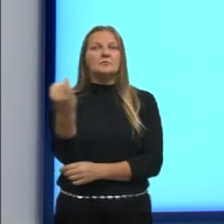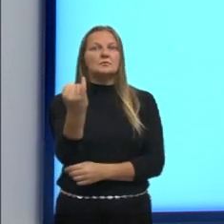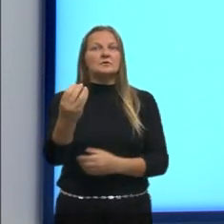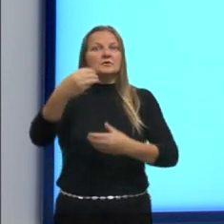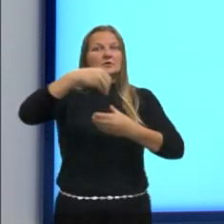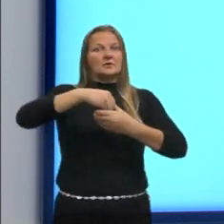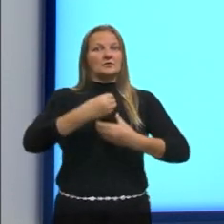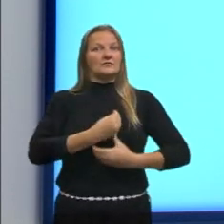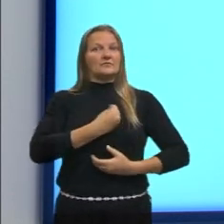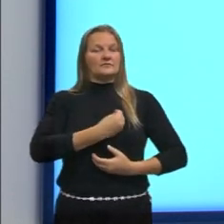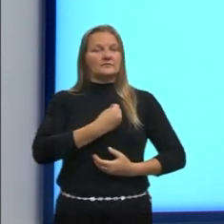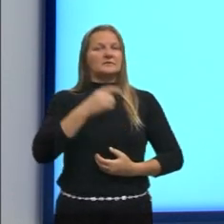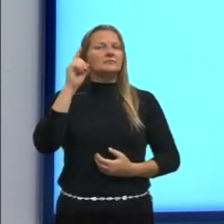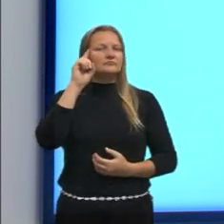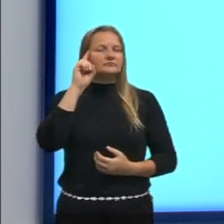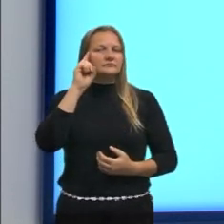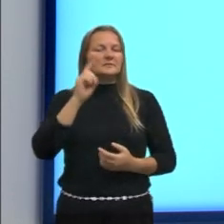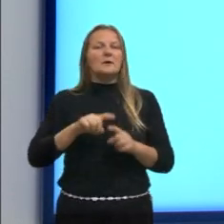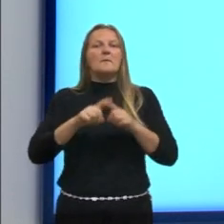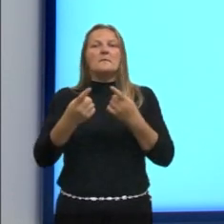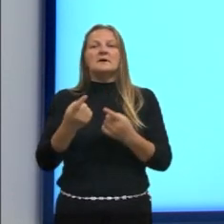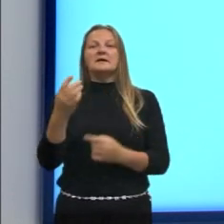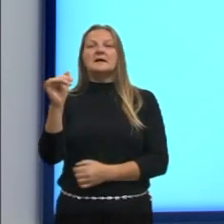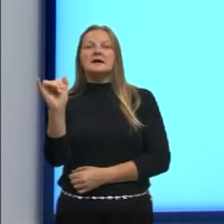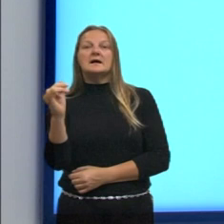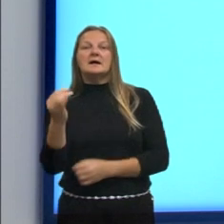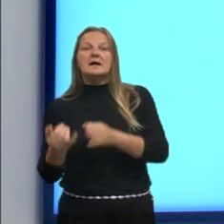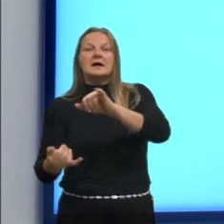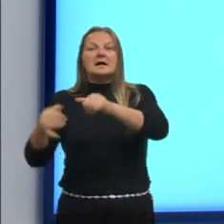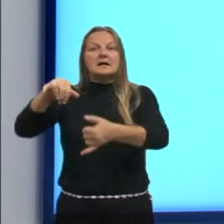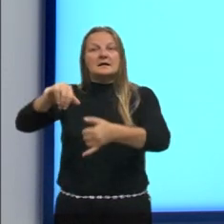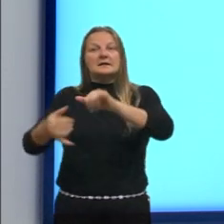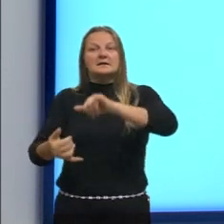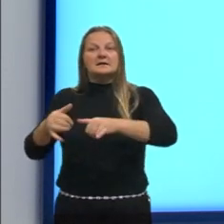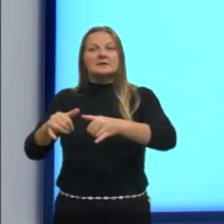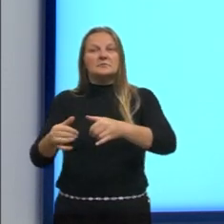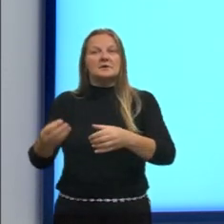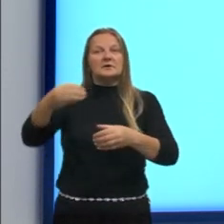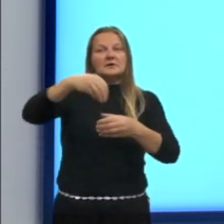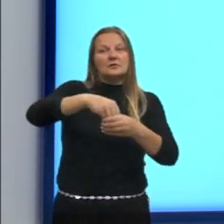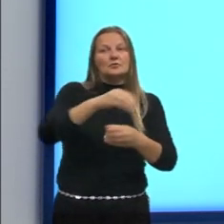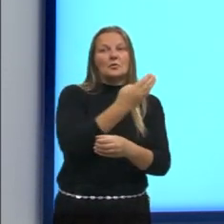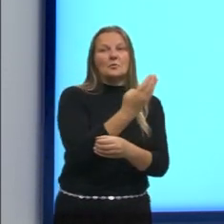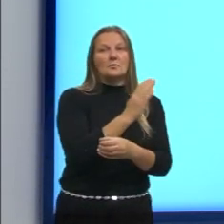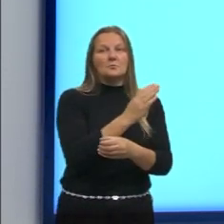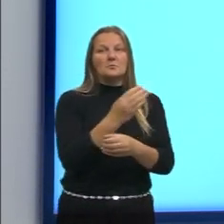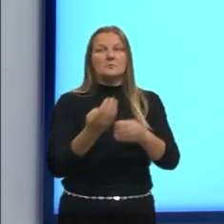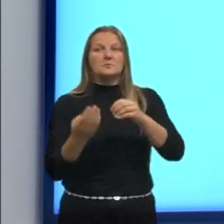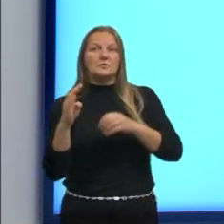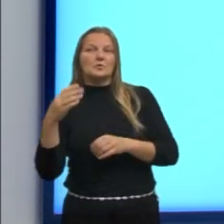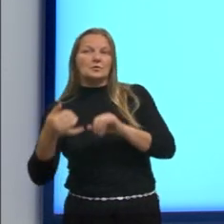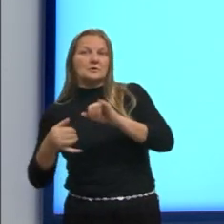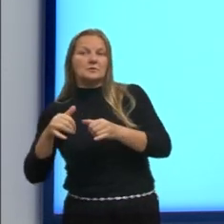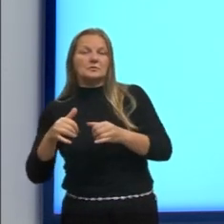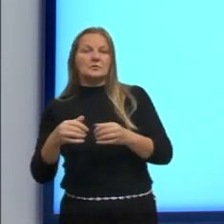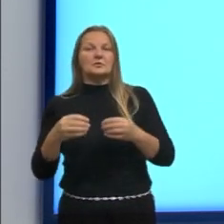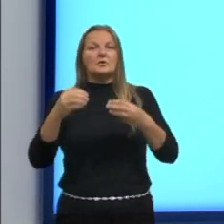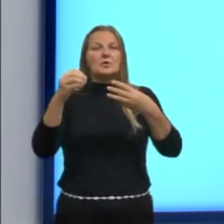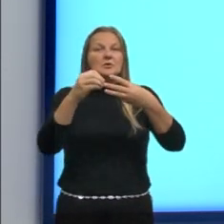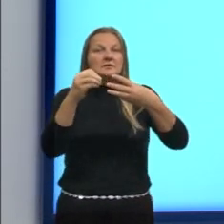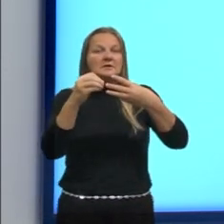mas onde entra química na bioquímica bom na composição química da célula